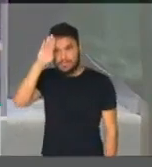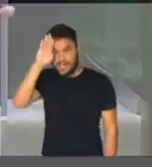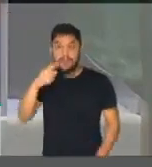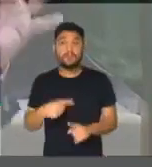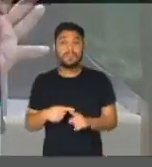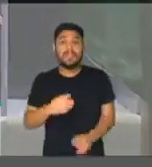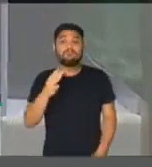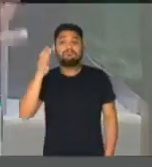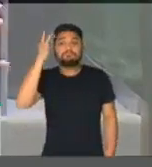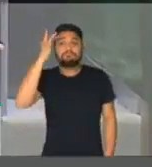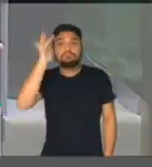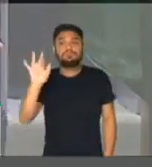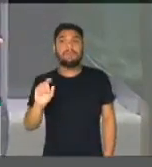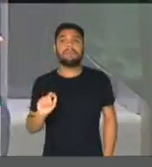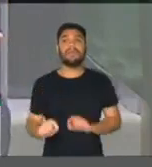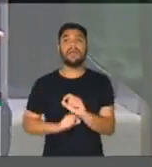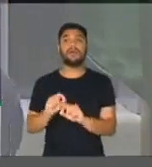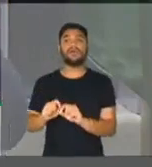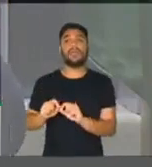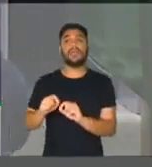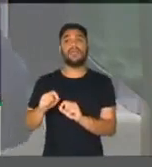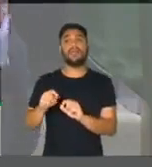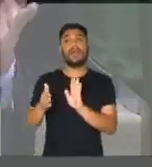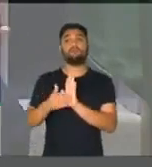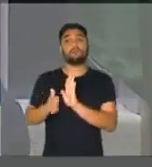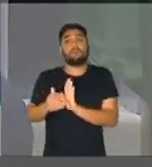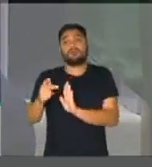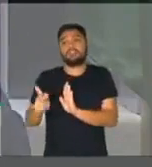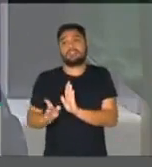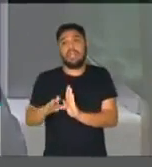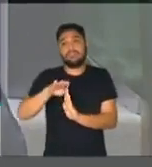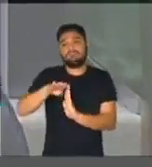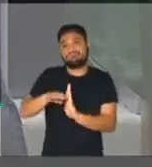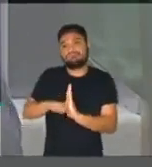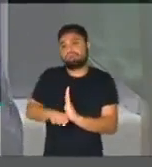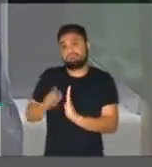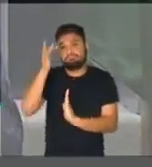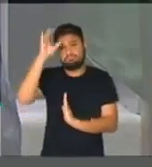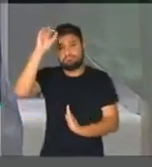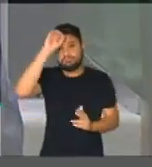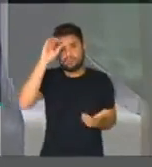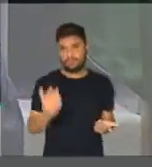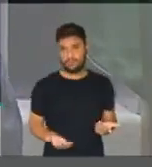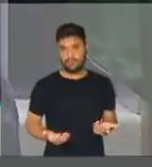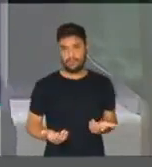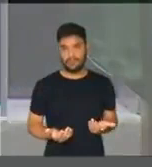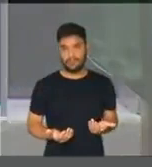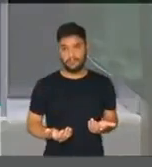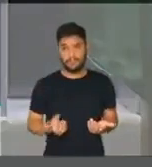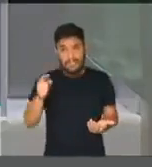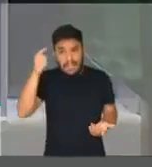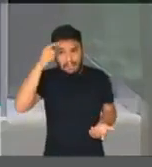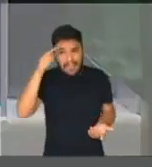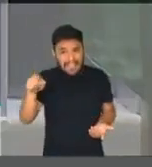votaram sem saber exatamente o que que ele pensa a respeito das coisas, se é que ele